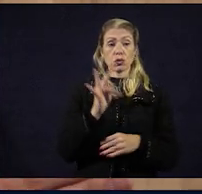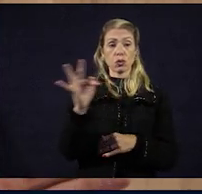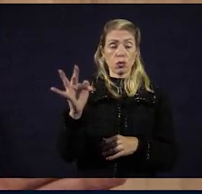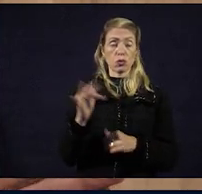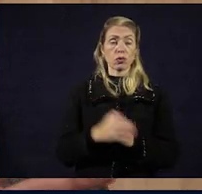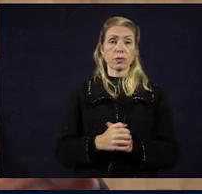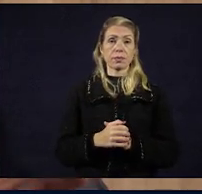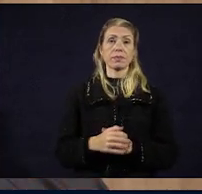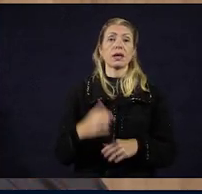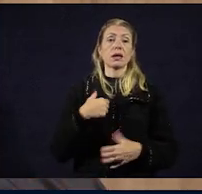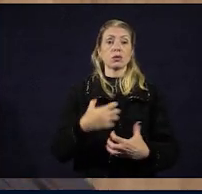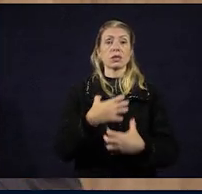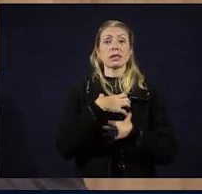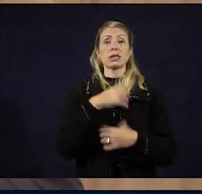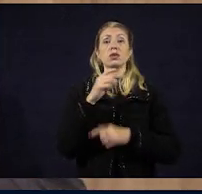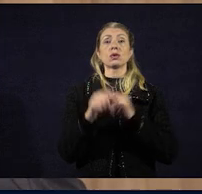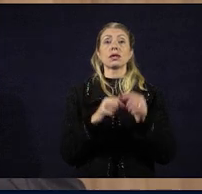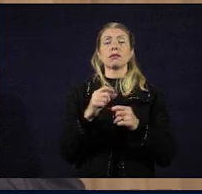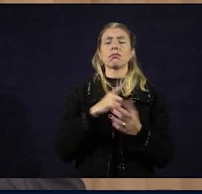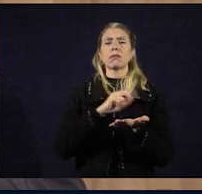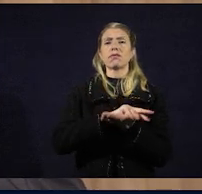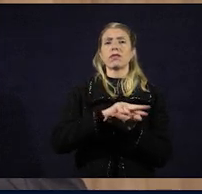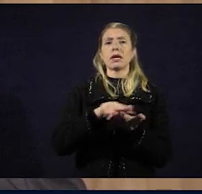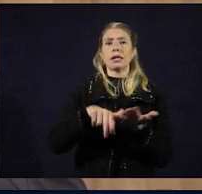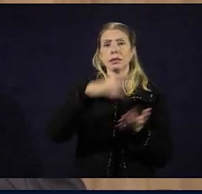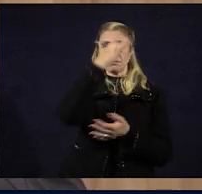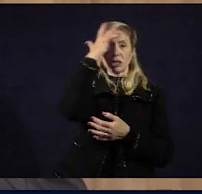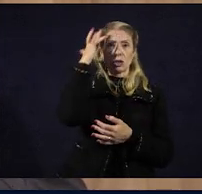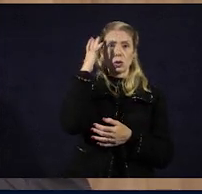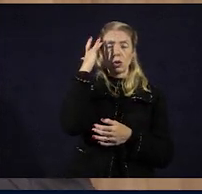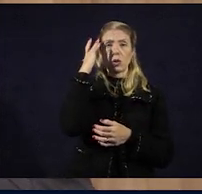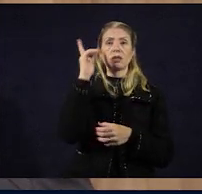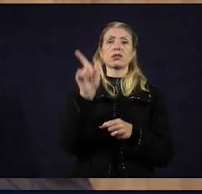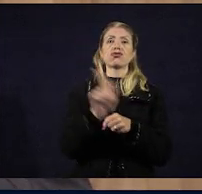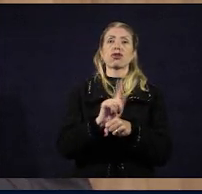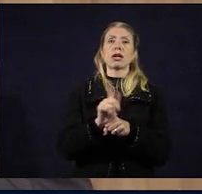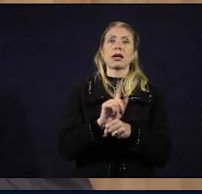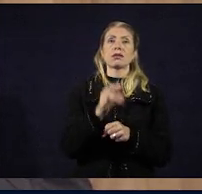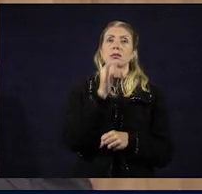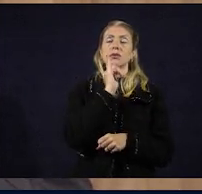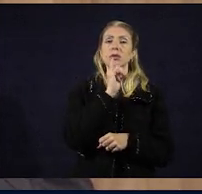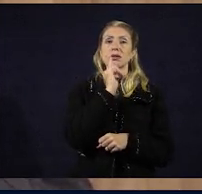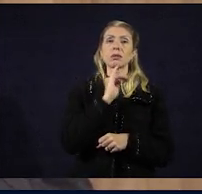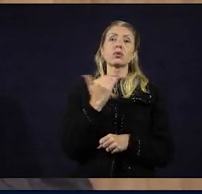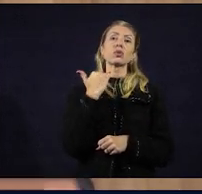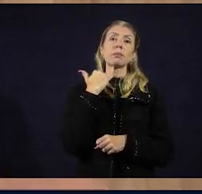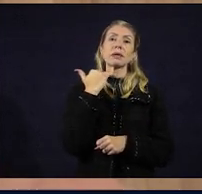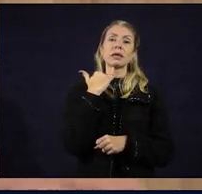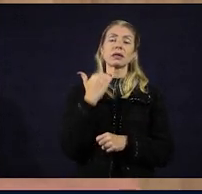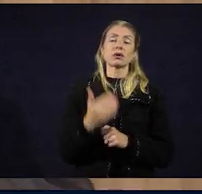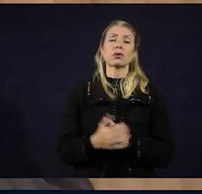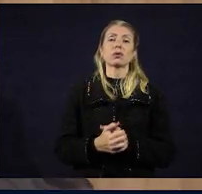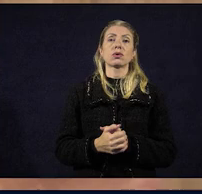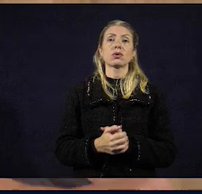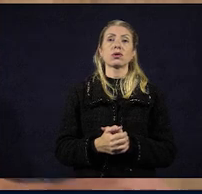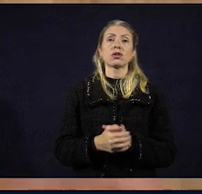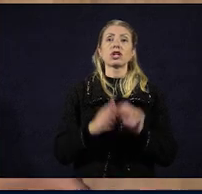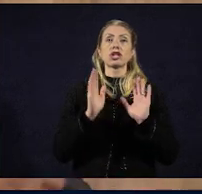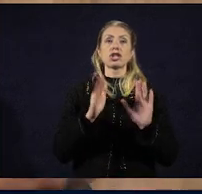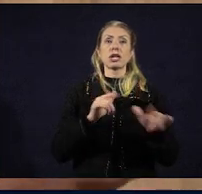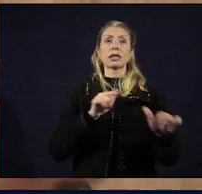é que tem muita gente que eu gerente de bancos que